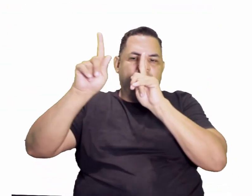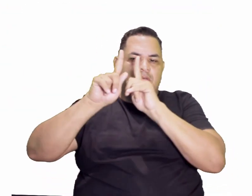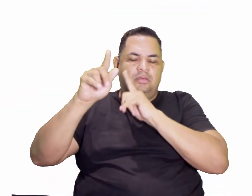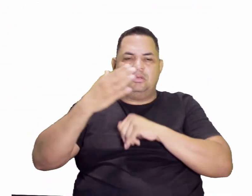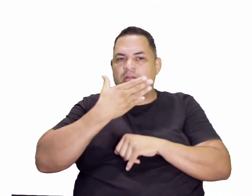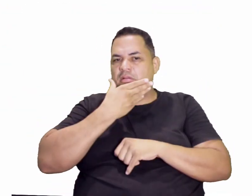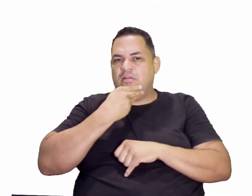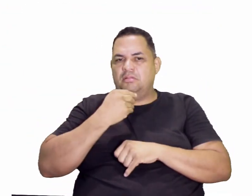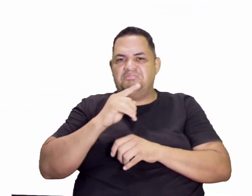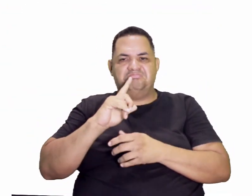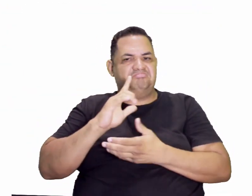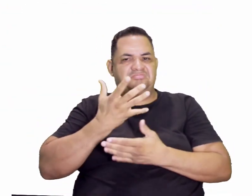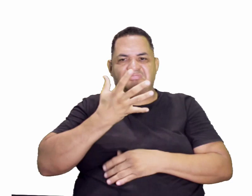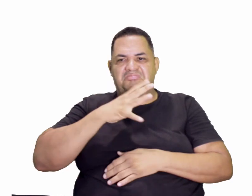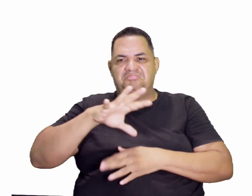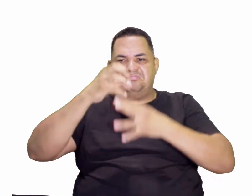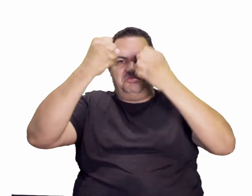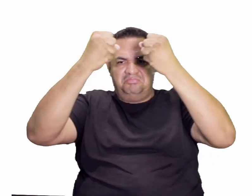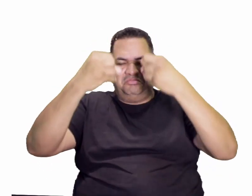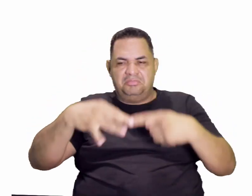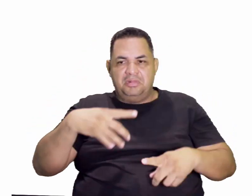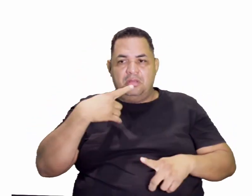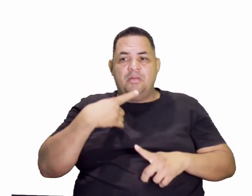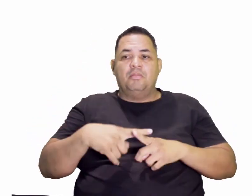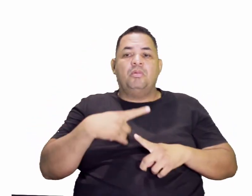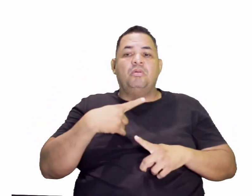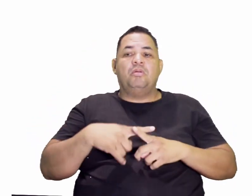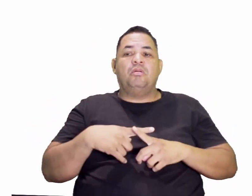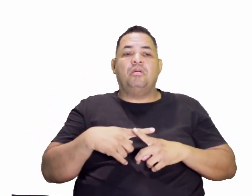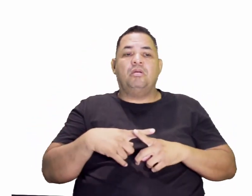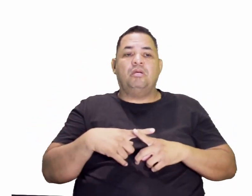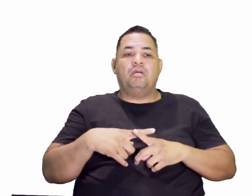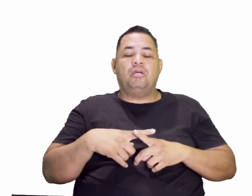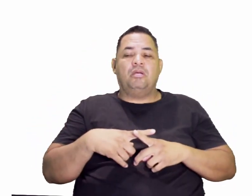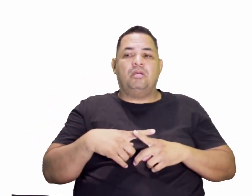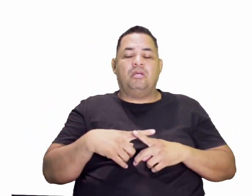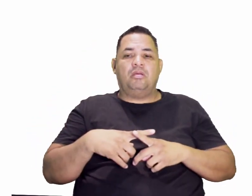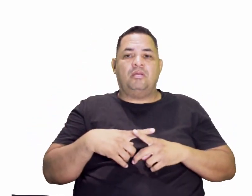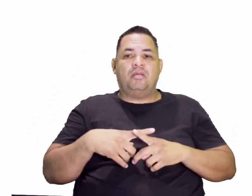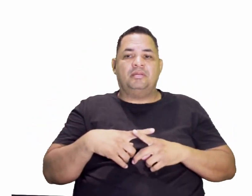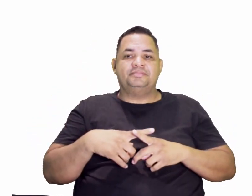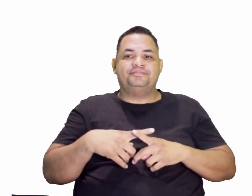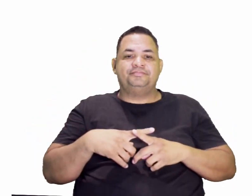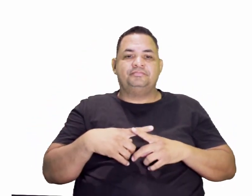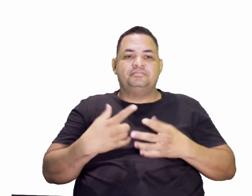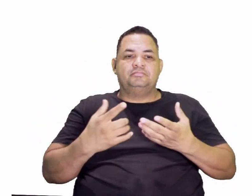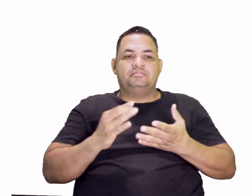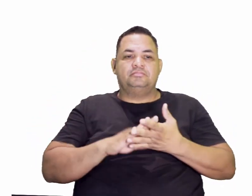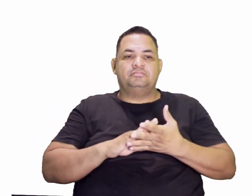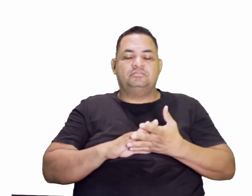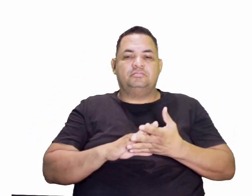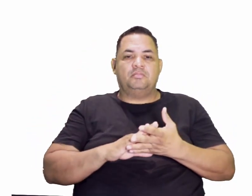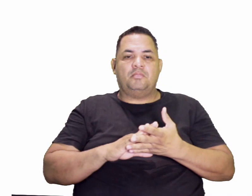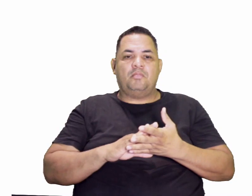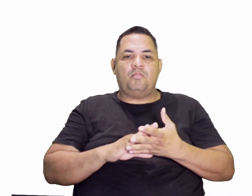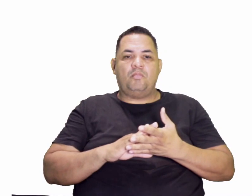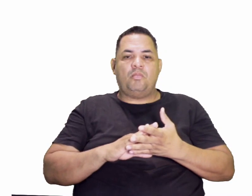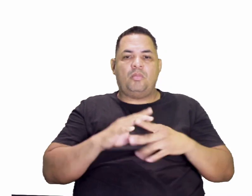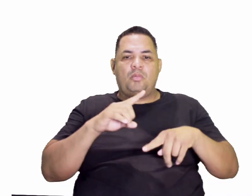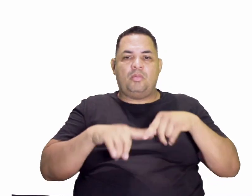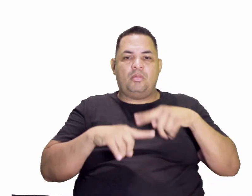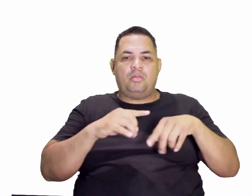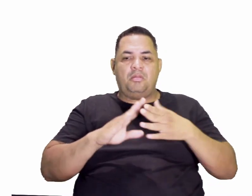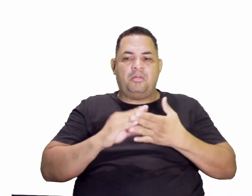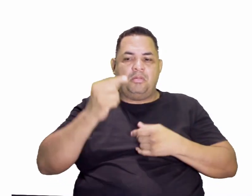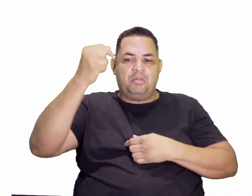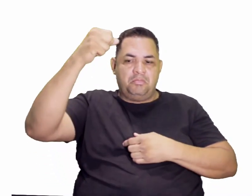Galileu, né, ele não se interessava em explicar o porquê, ó. É uma explicação qualitativa. Os